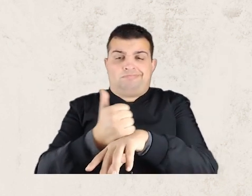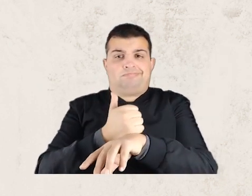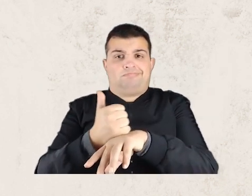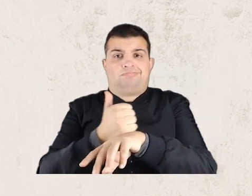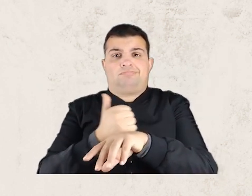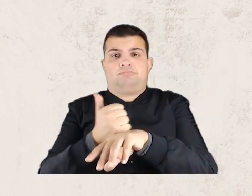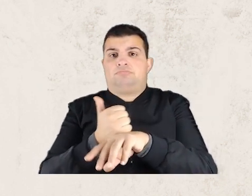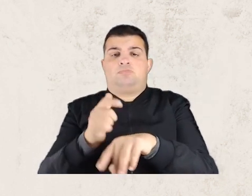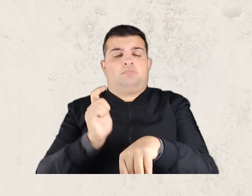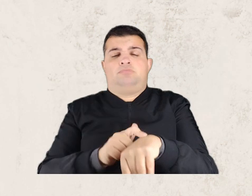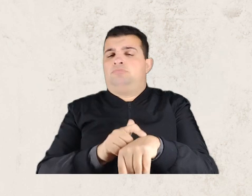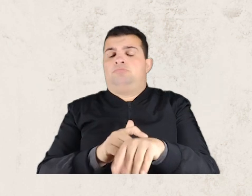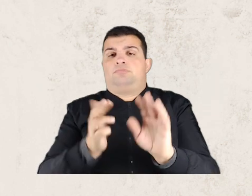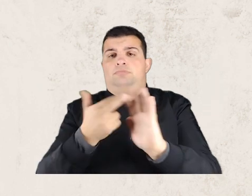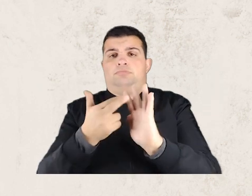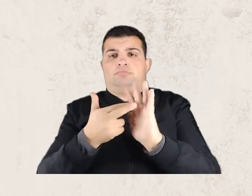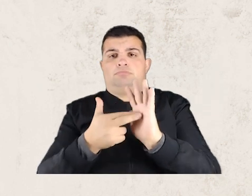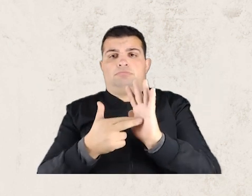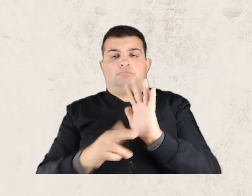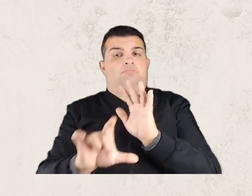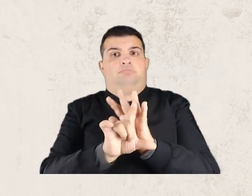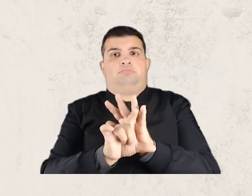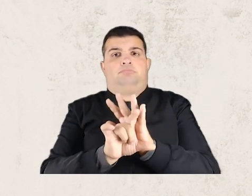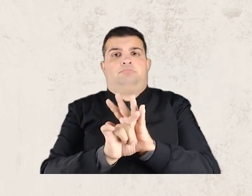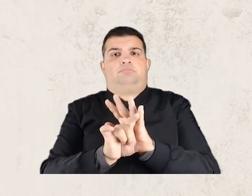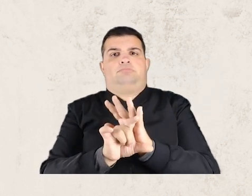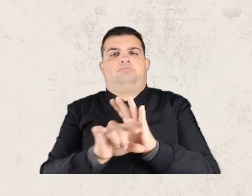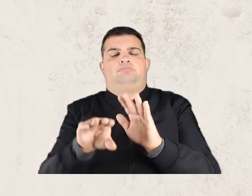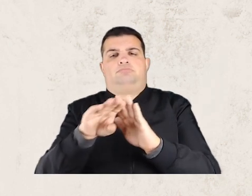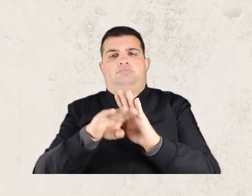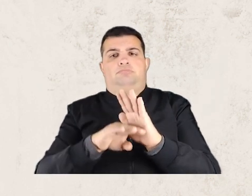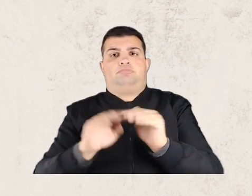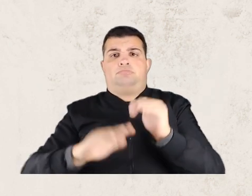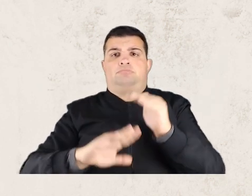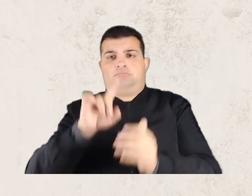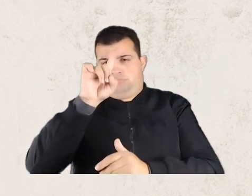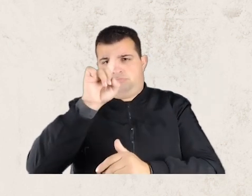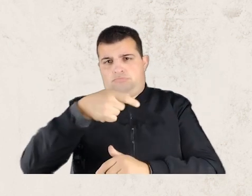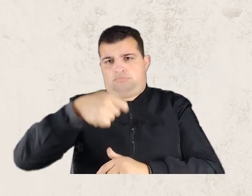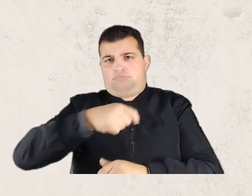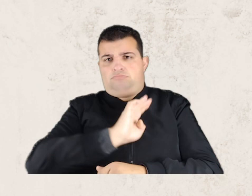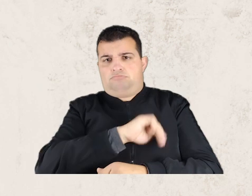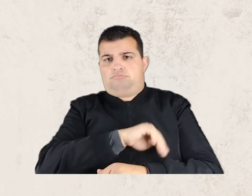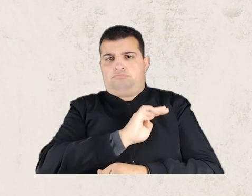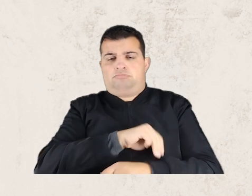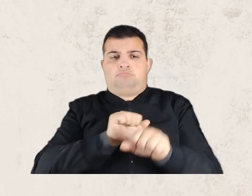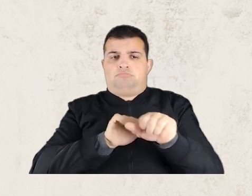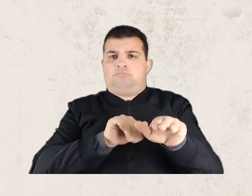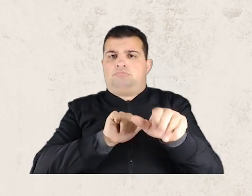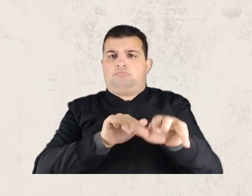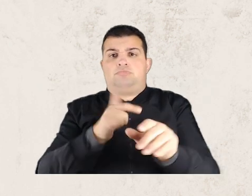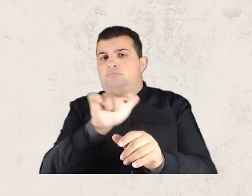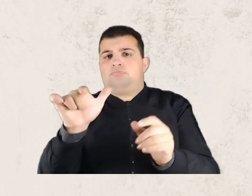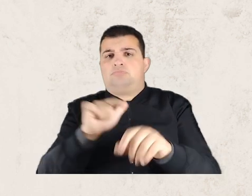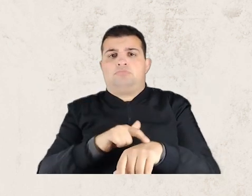período, que era o período profissional. Eu falei, não estamos mais. É profissional, mas não é aquela